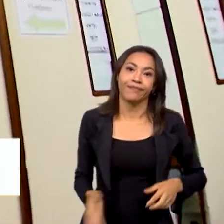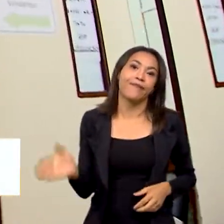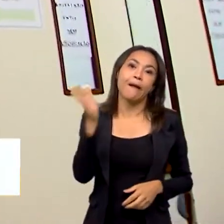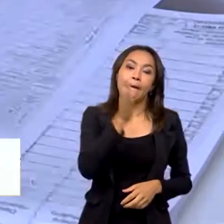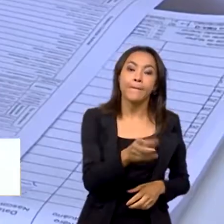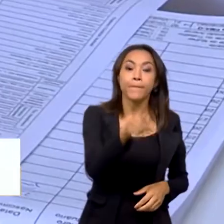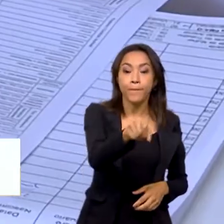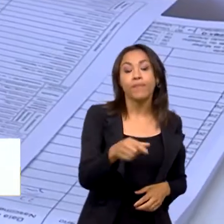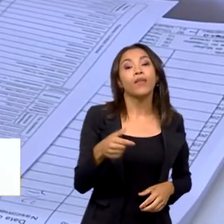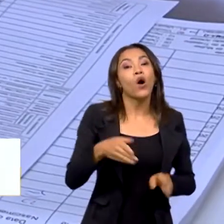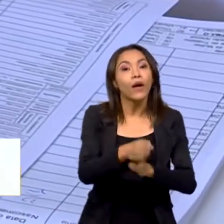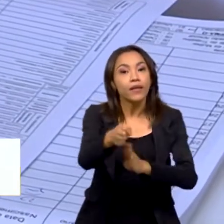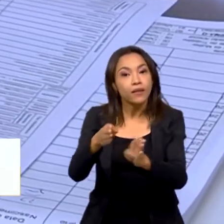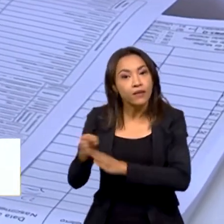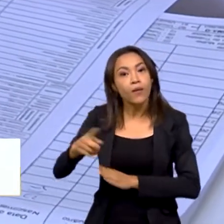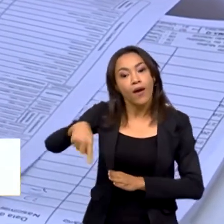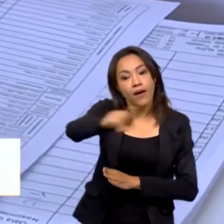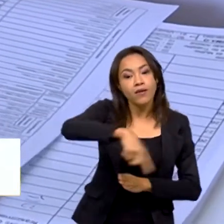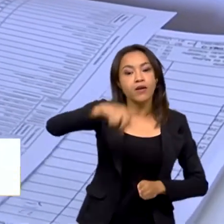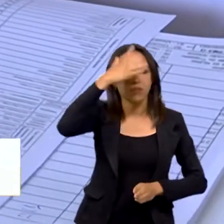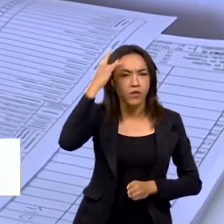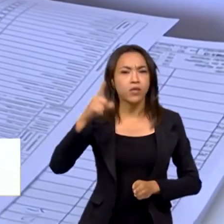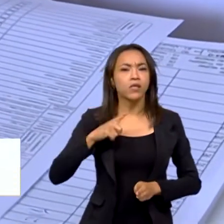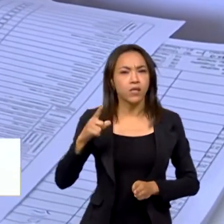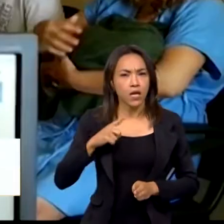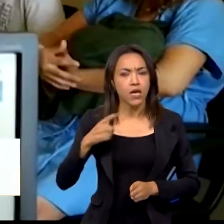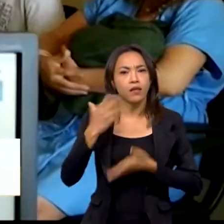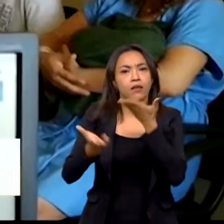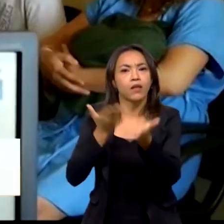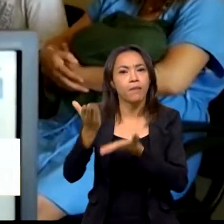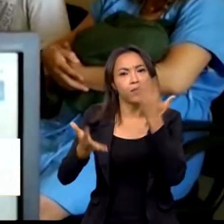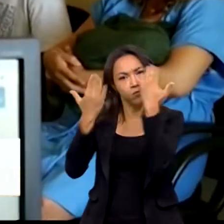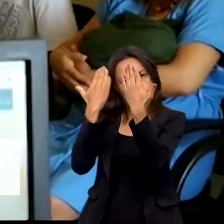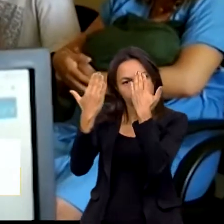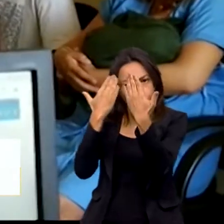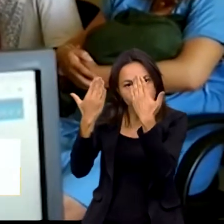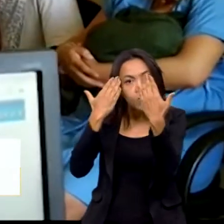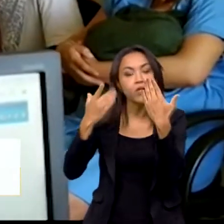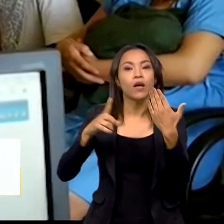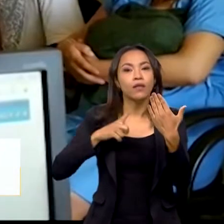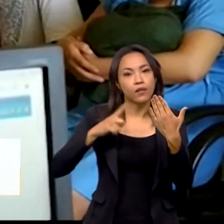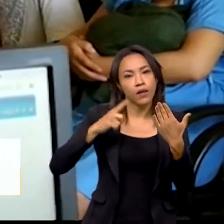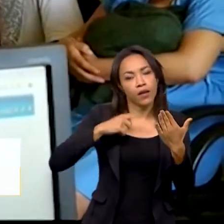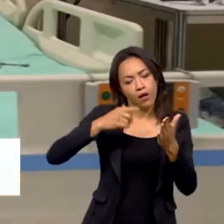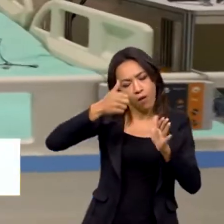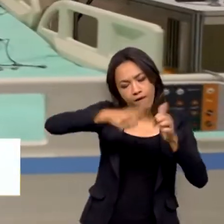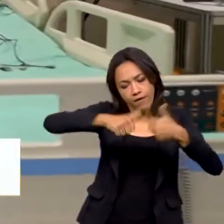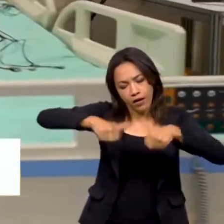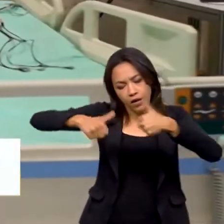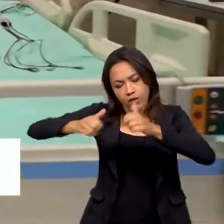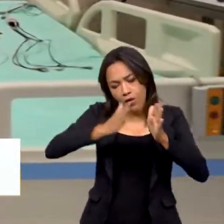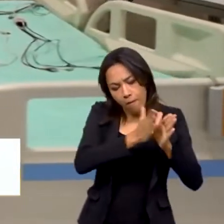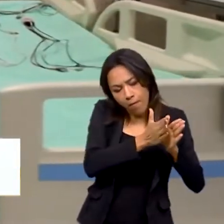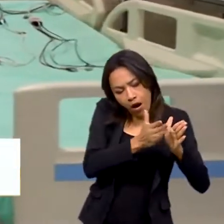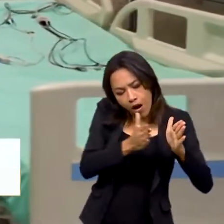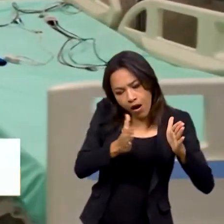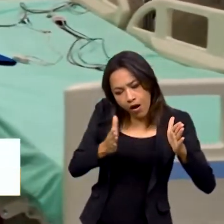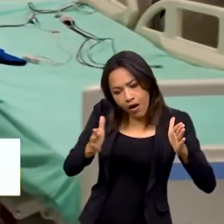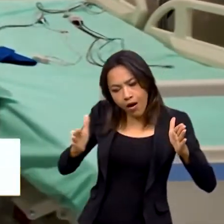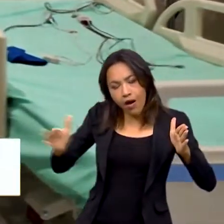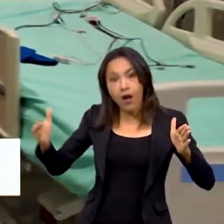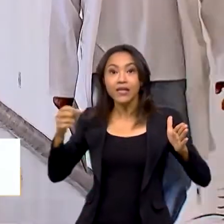o paciente tenha acesso ao serviço de psico-oncologia e participe de avaliações seriadas, principalmente se